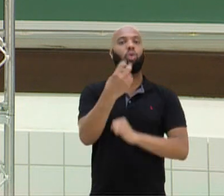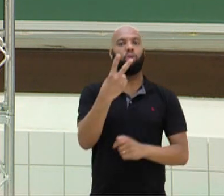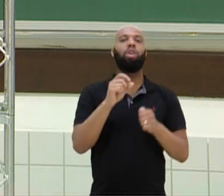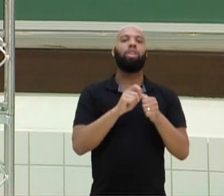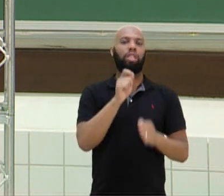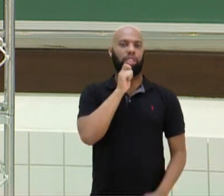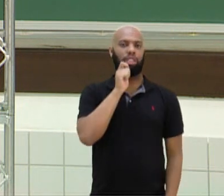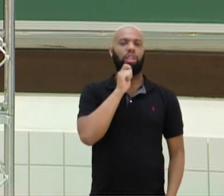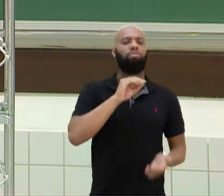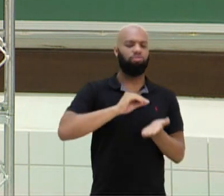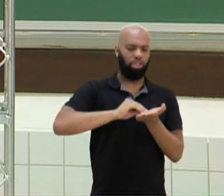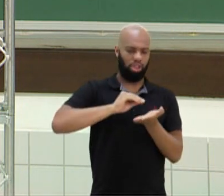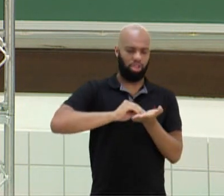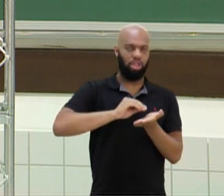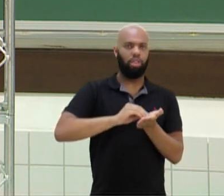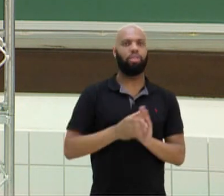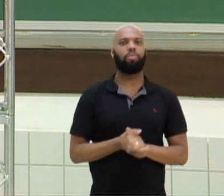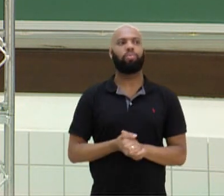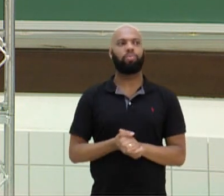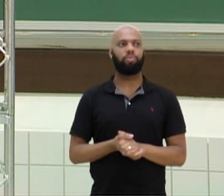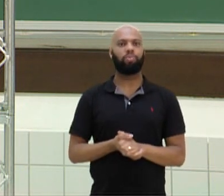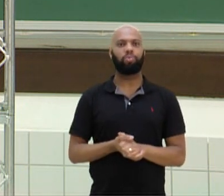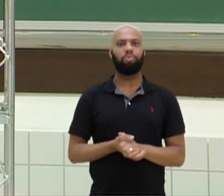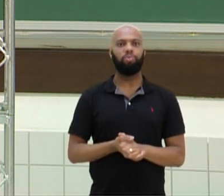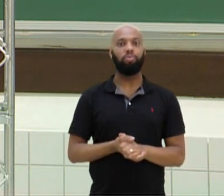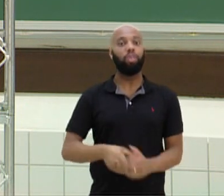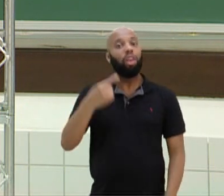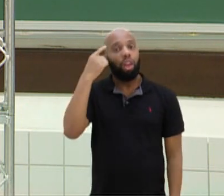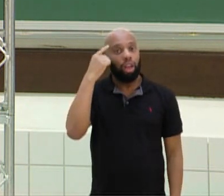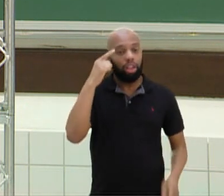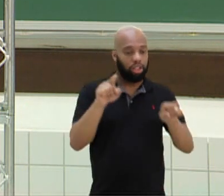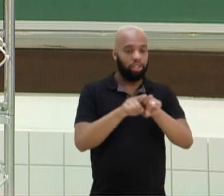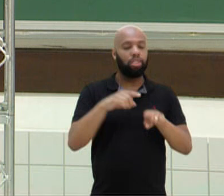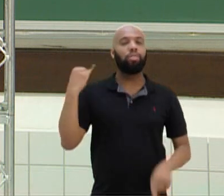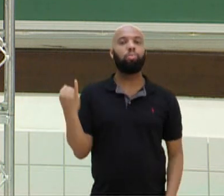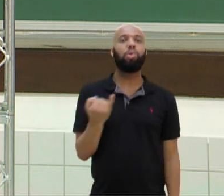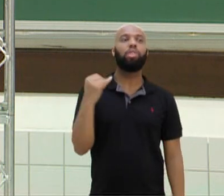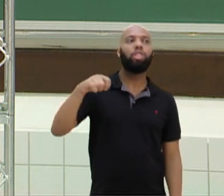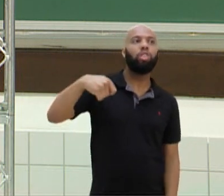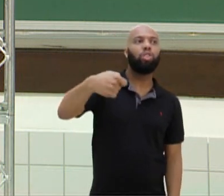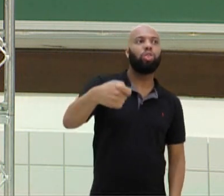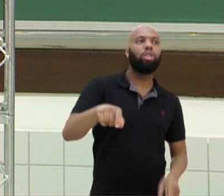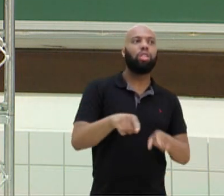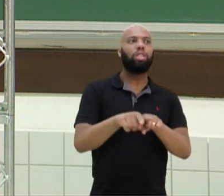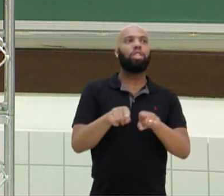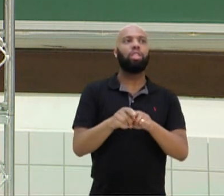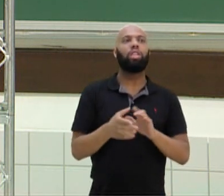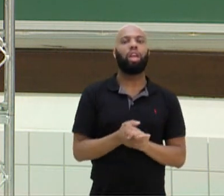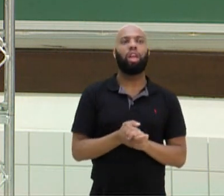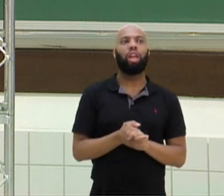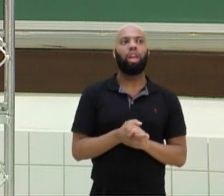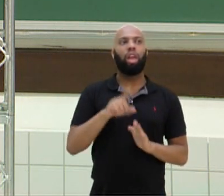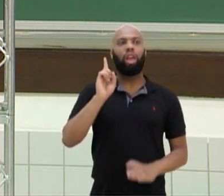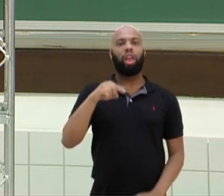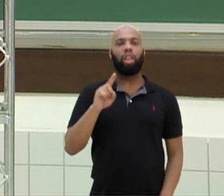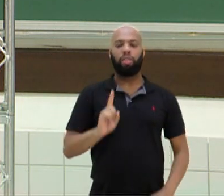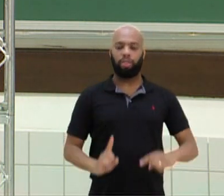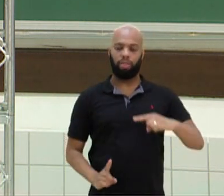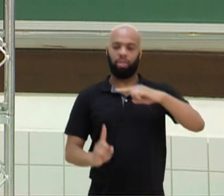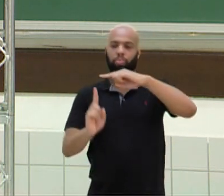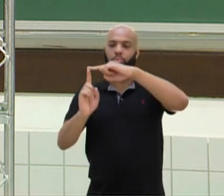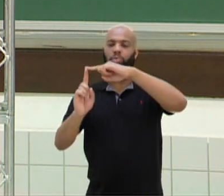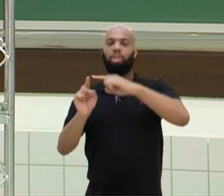função. Exatamente onde se encontra esse ponto, né, o nosso vértice. E aí a gente tem